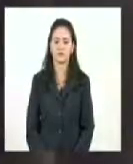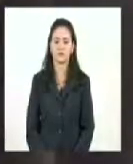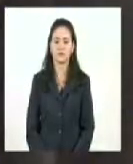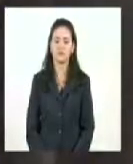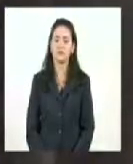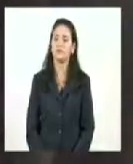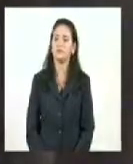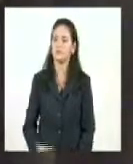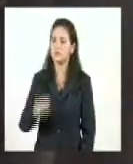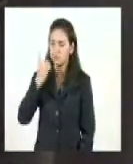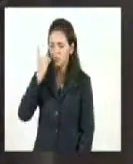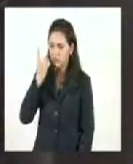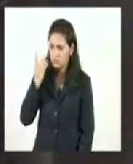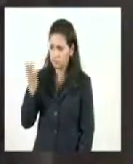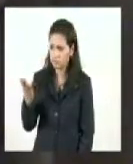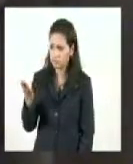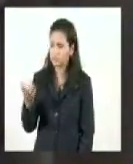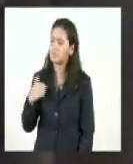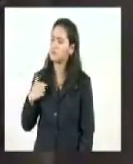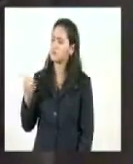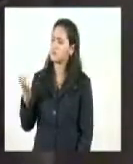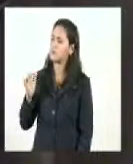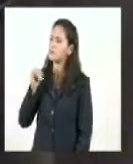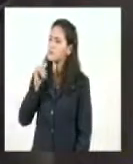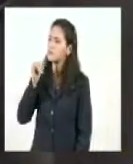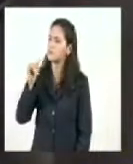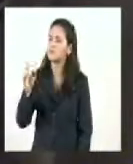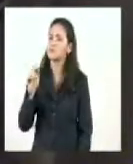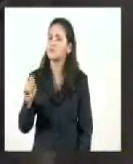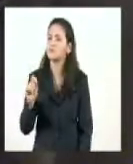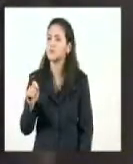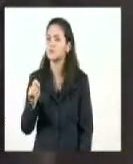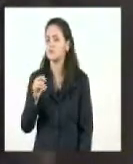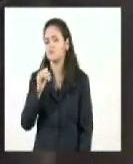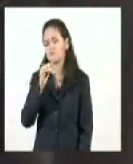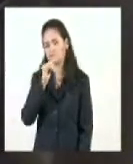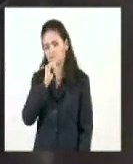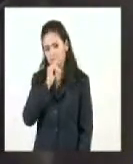dizer que é muito triste,